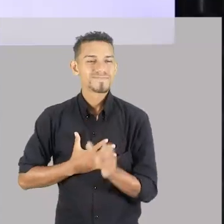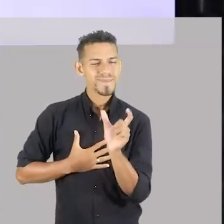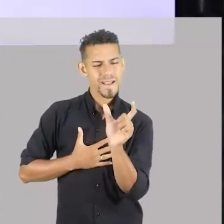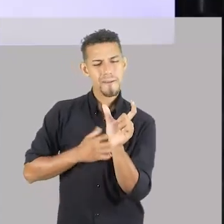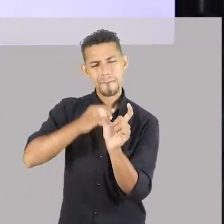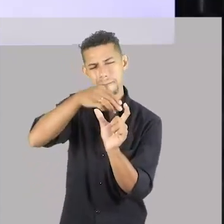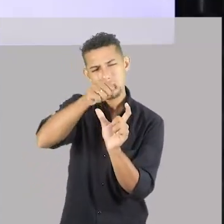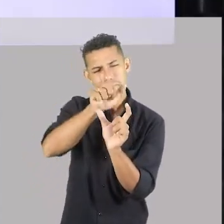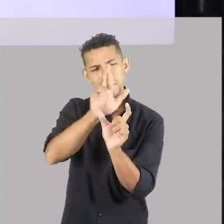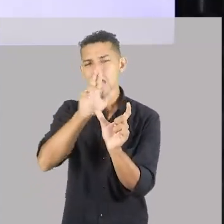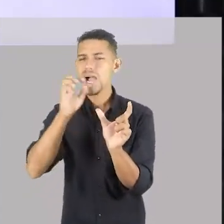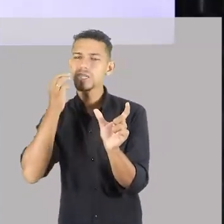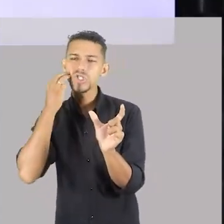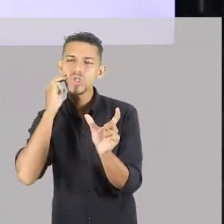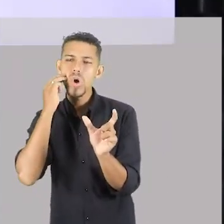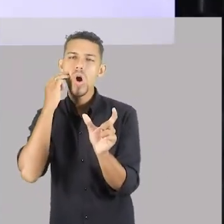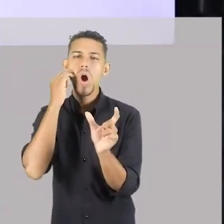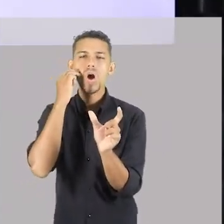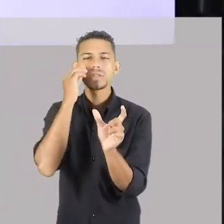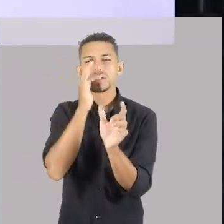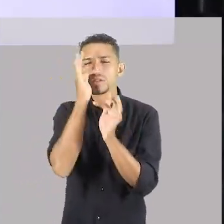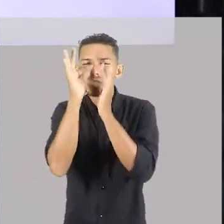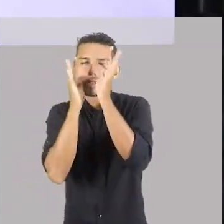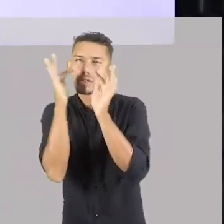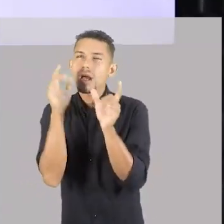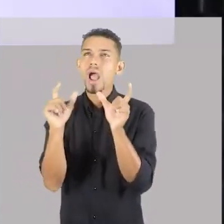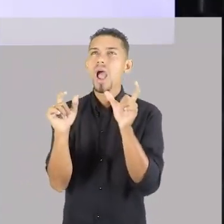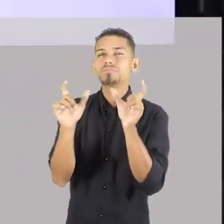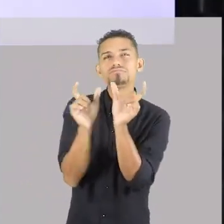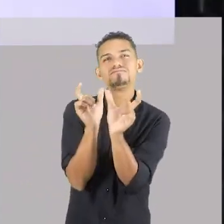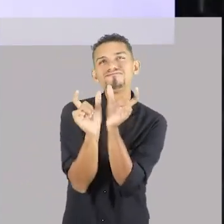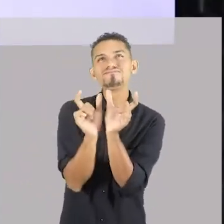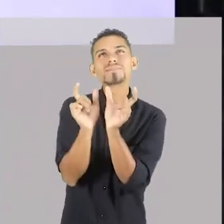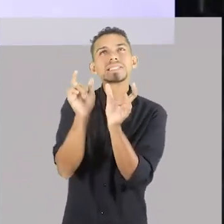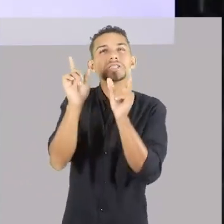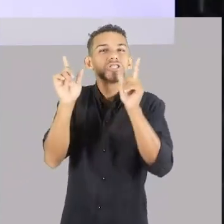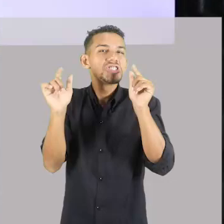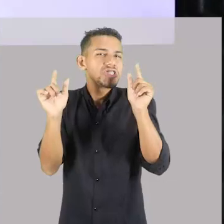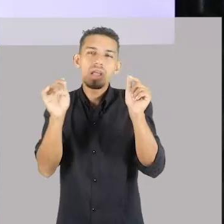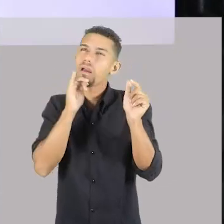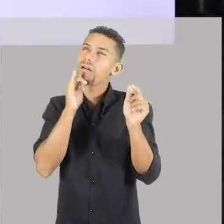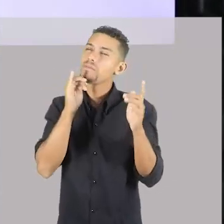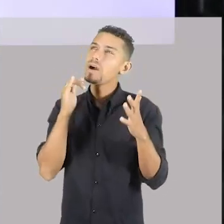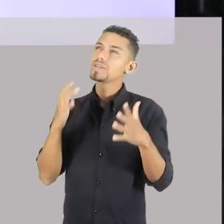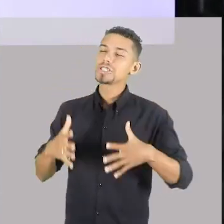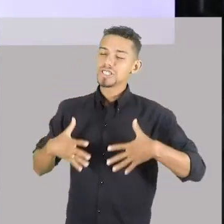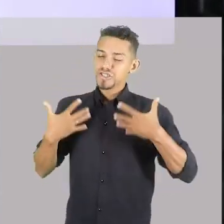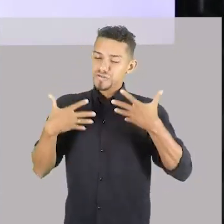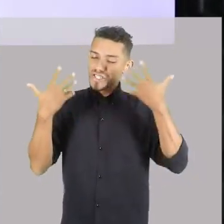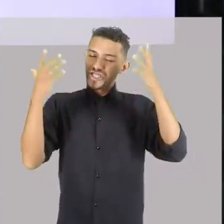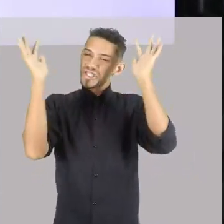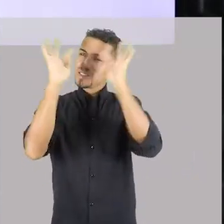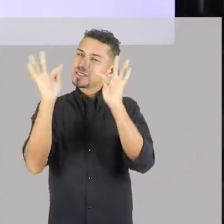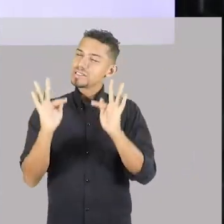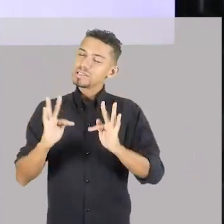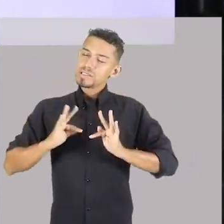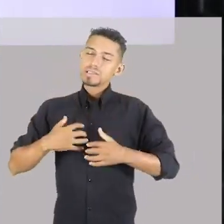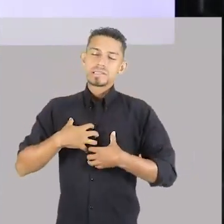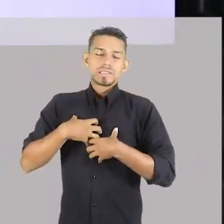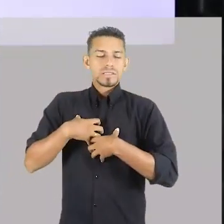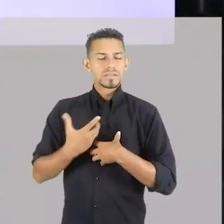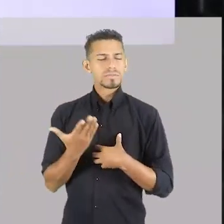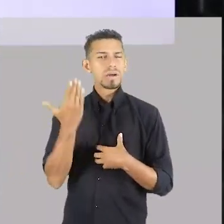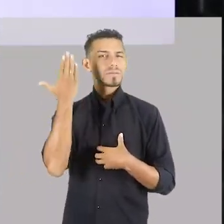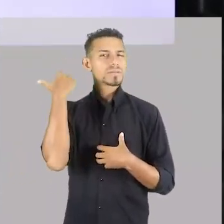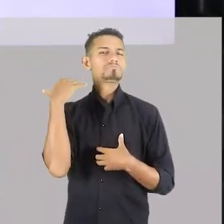foi divertido, algo que foi bonito. Olha como eu posso associar vários sentidos para esse termo mar de rosas.